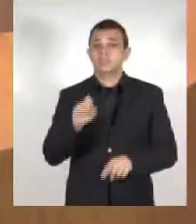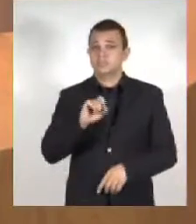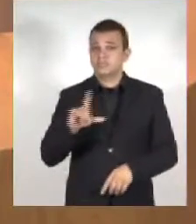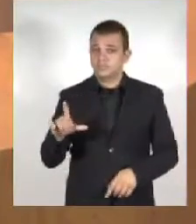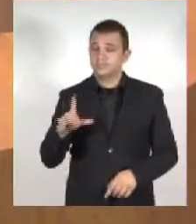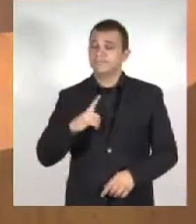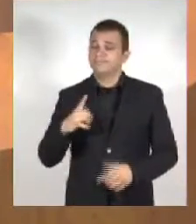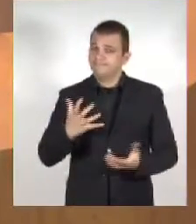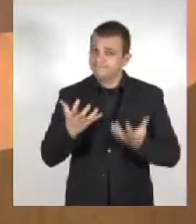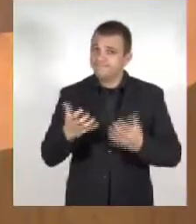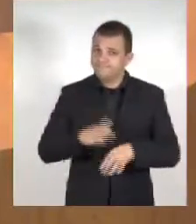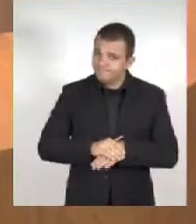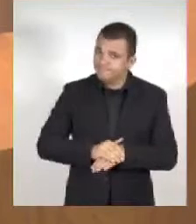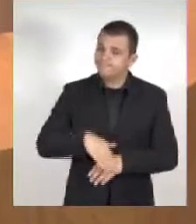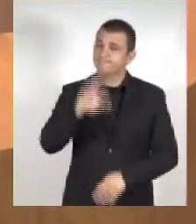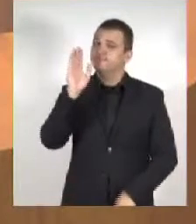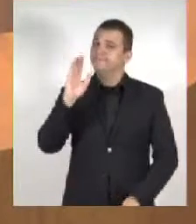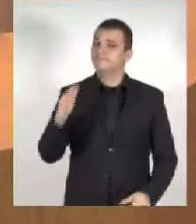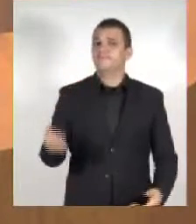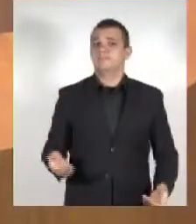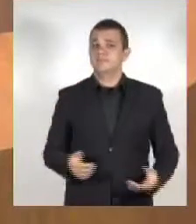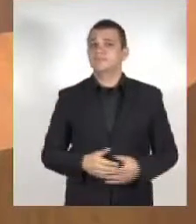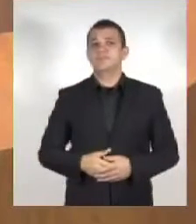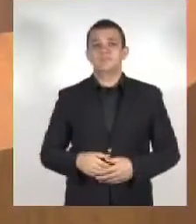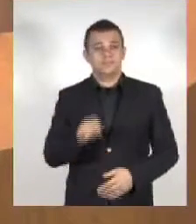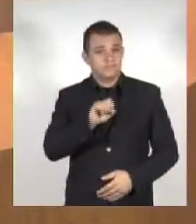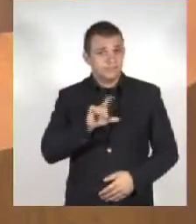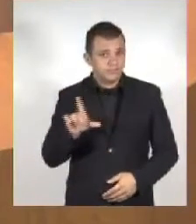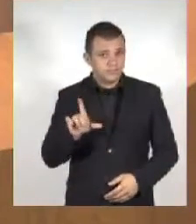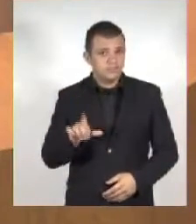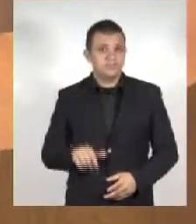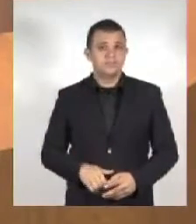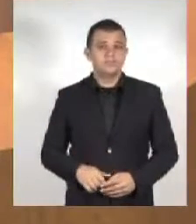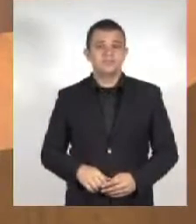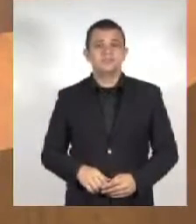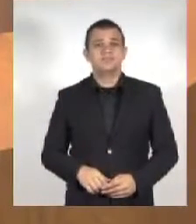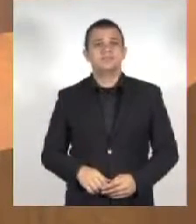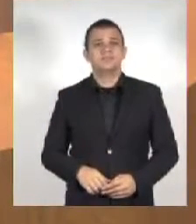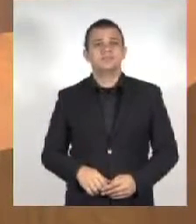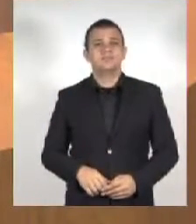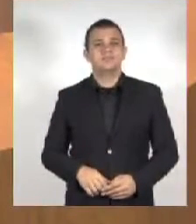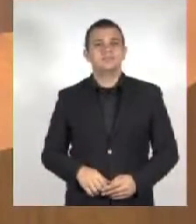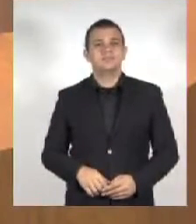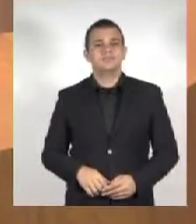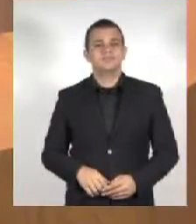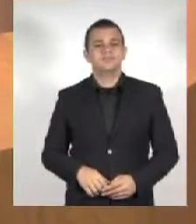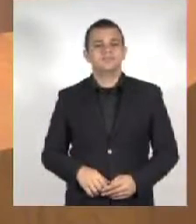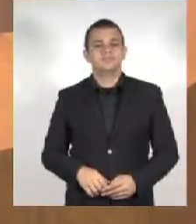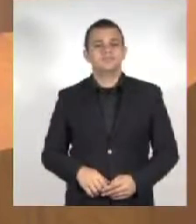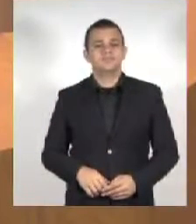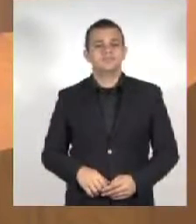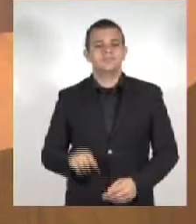muito mais, senhoras e senhores. Uma São Luís que, infelizmente,